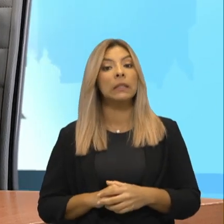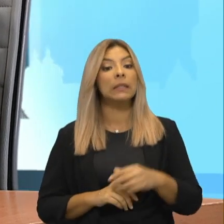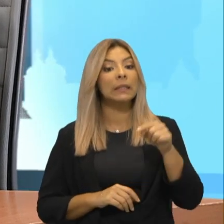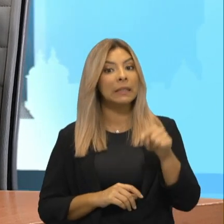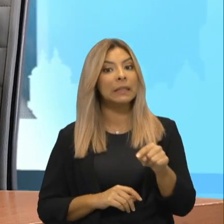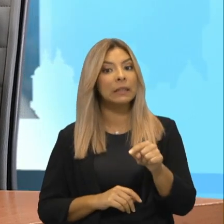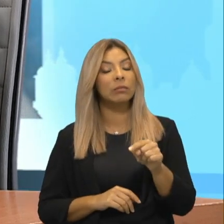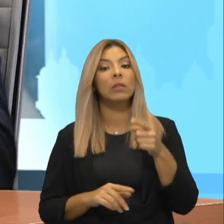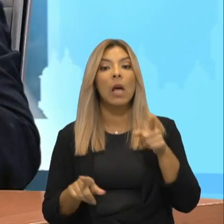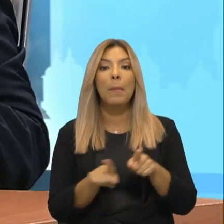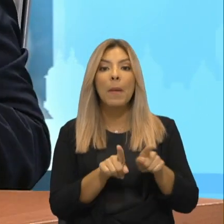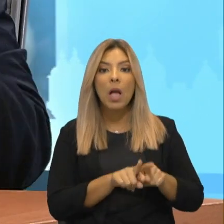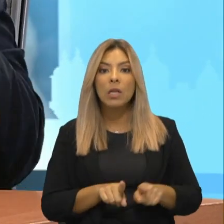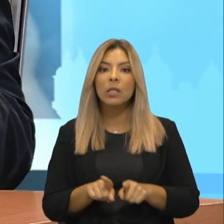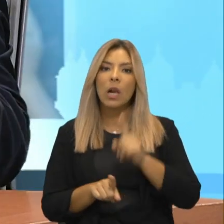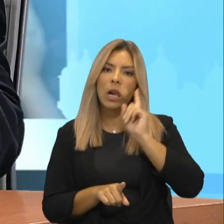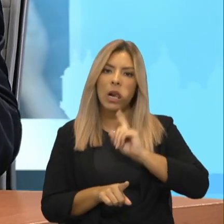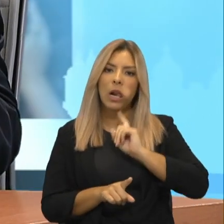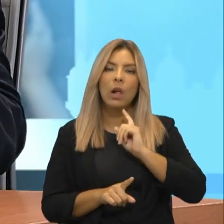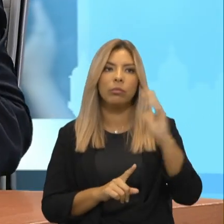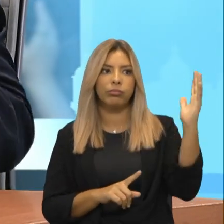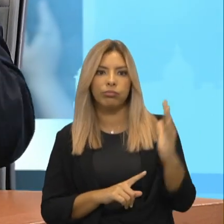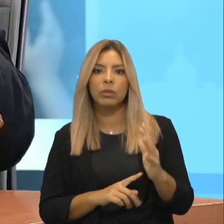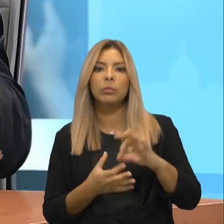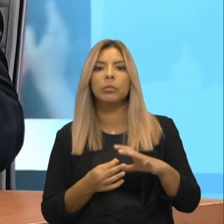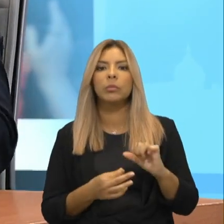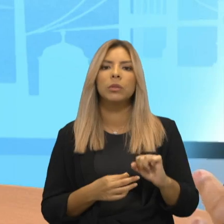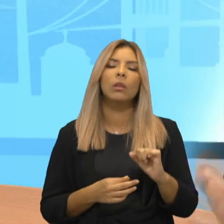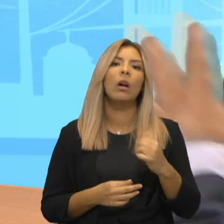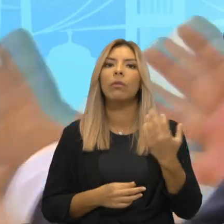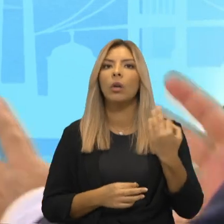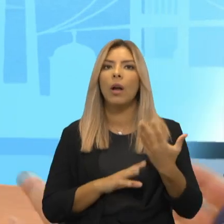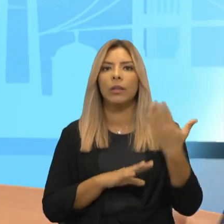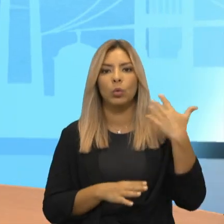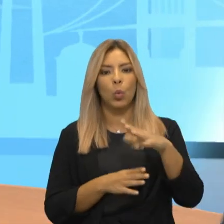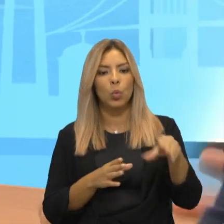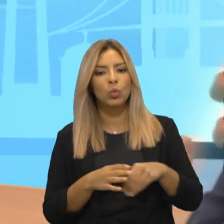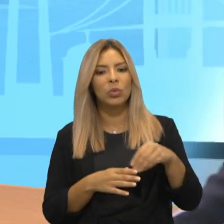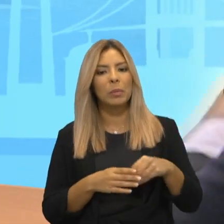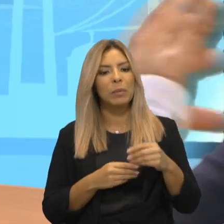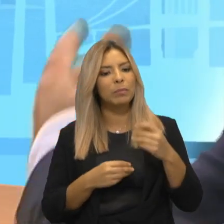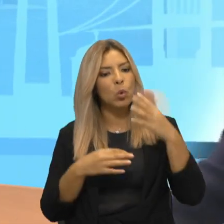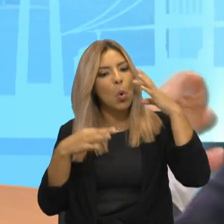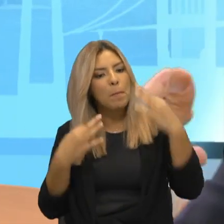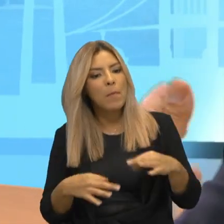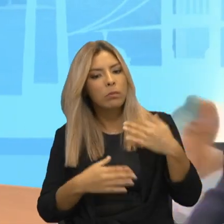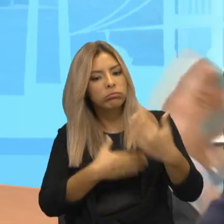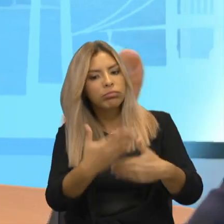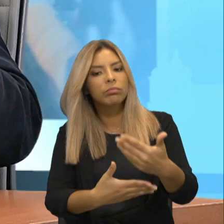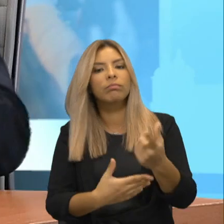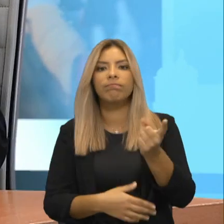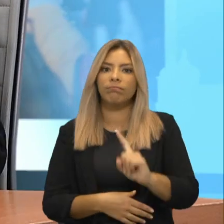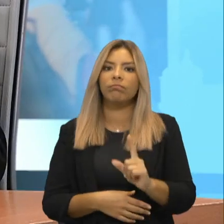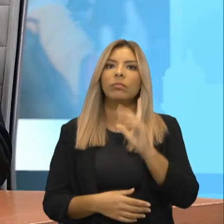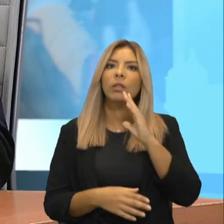como contracorrente. Elas são fundadas no contexto da Revolução Francesa, que é num contexto contracorrente, quando as ordens e congregações